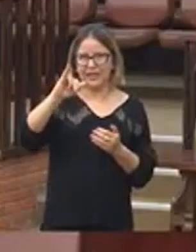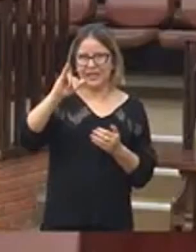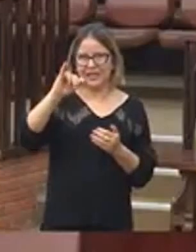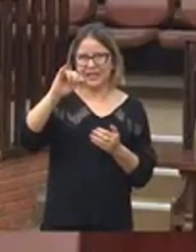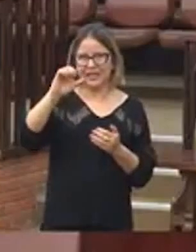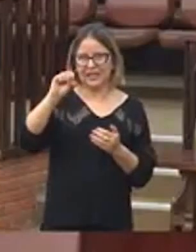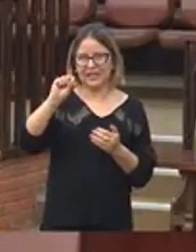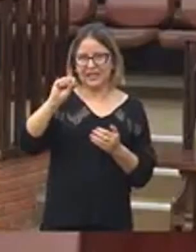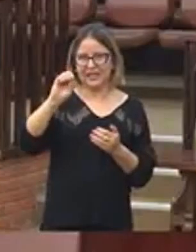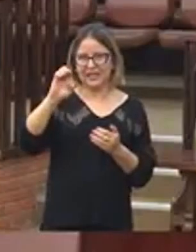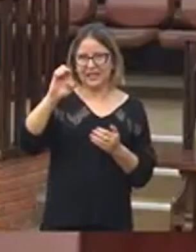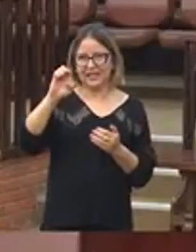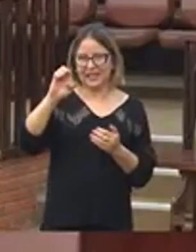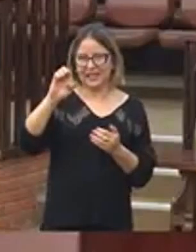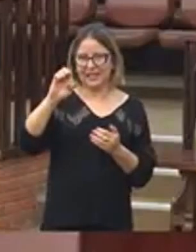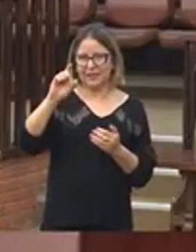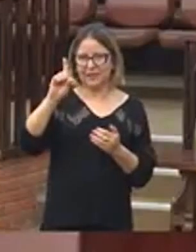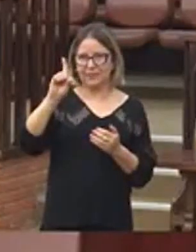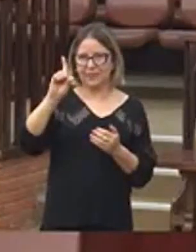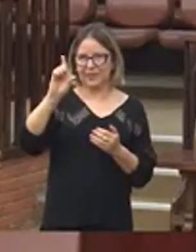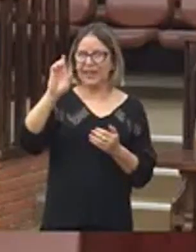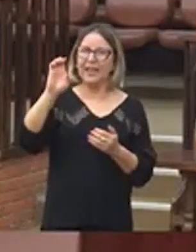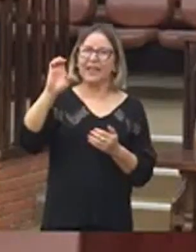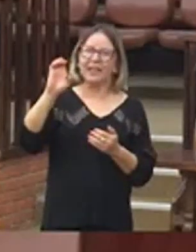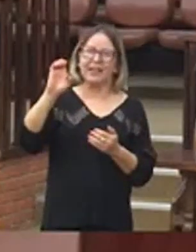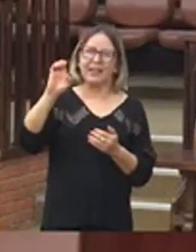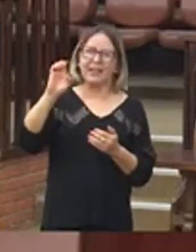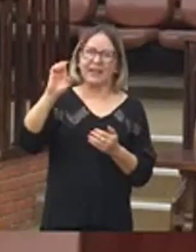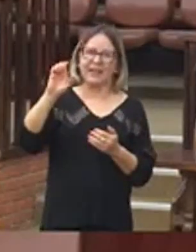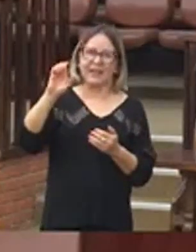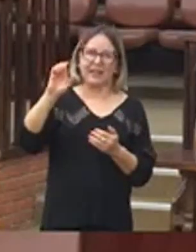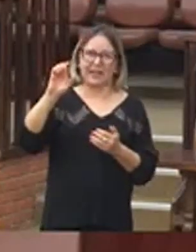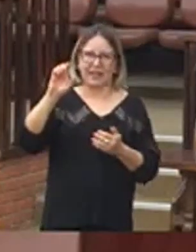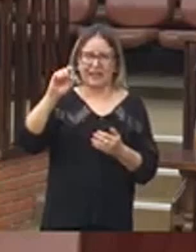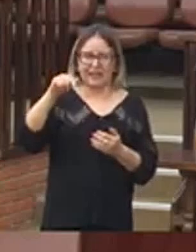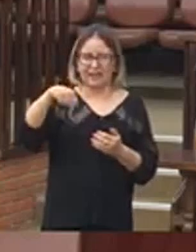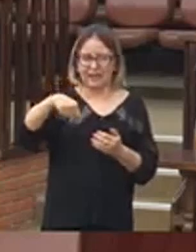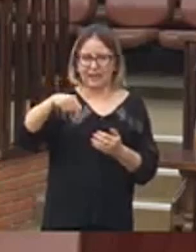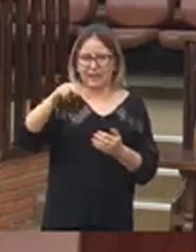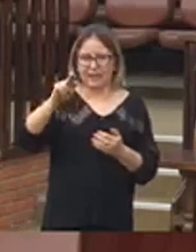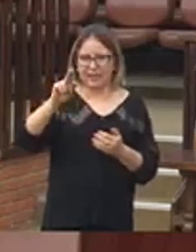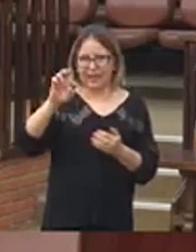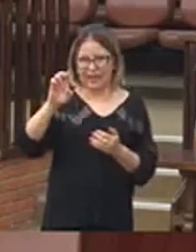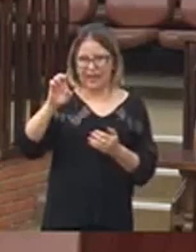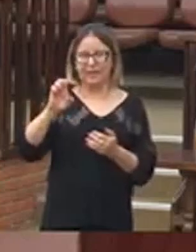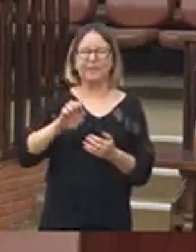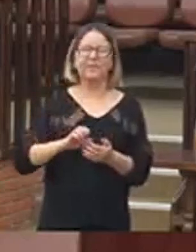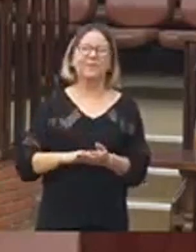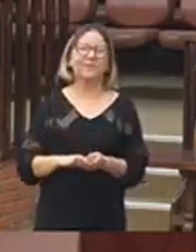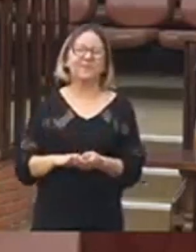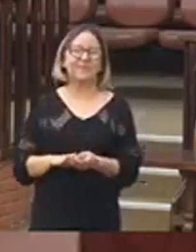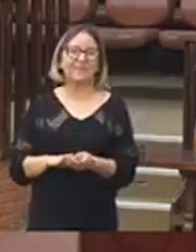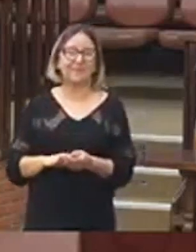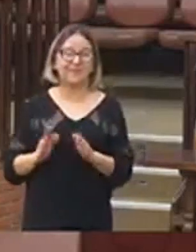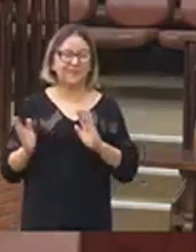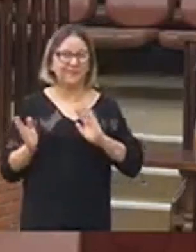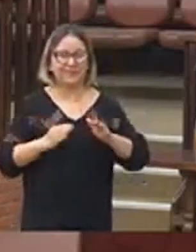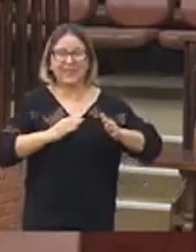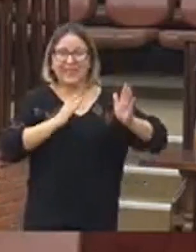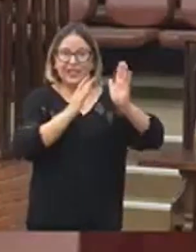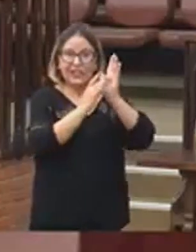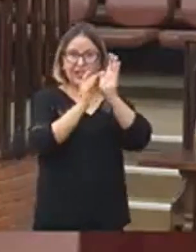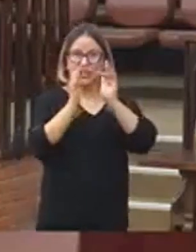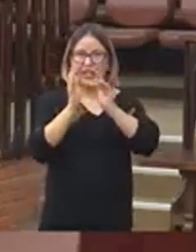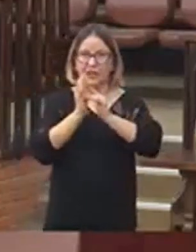Ele, Jesus, nos dias da sua carne, quando ele estava aqui, tendo